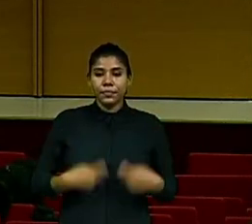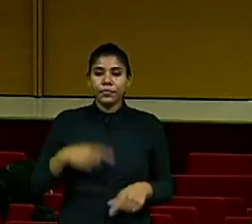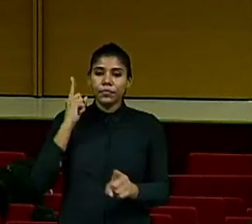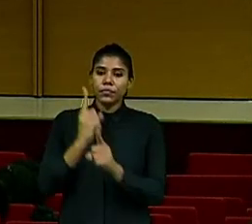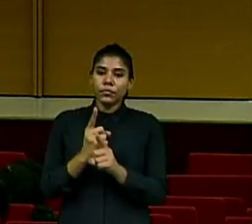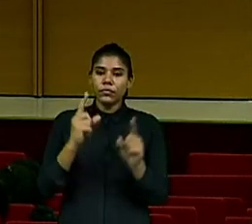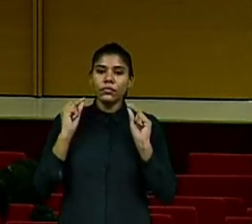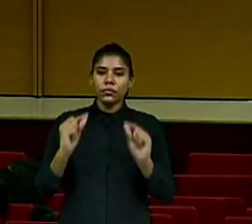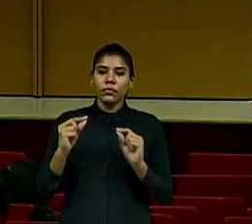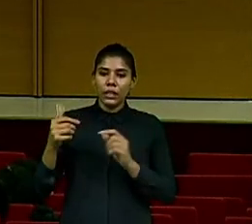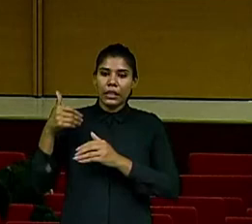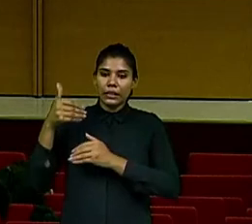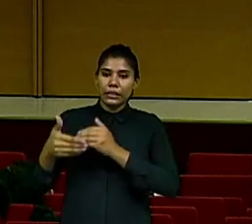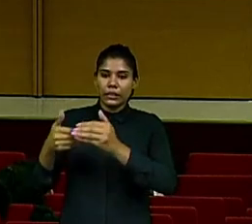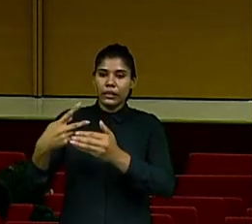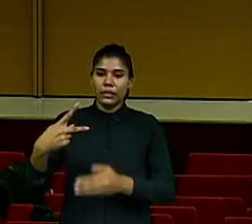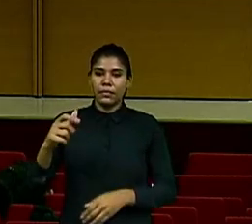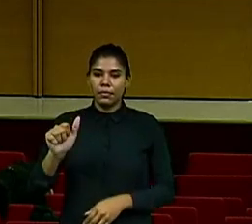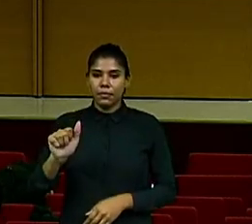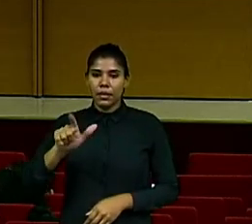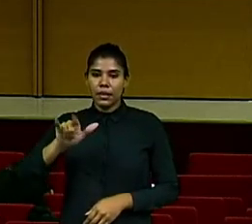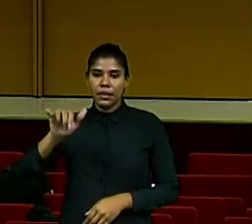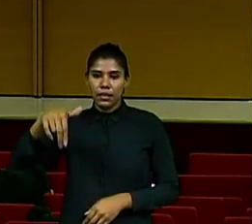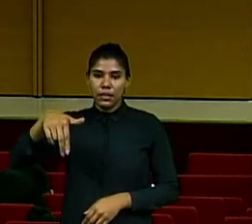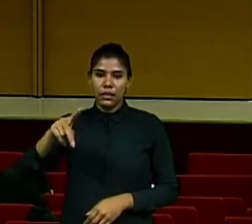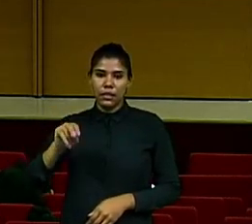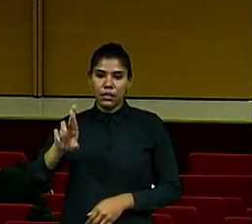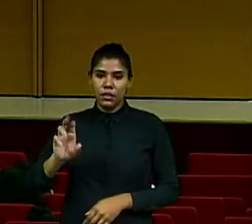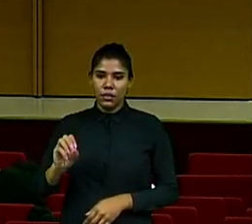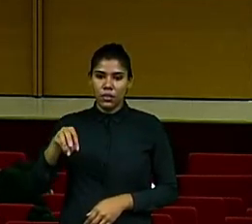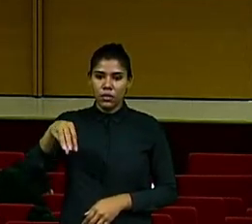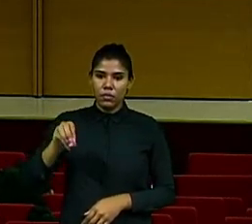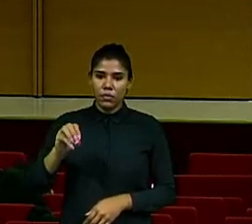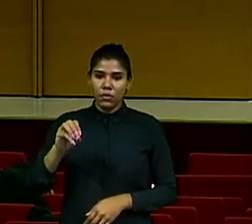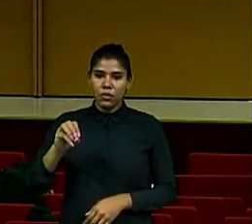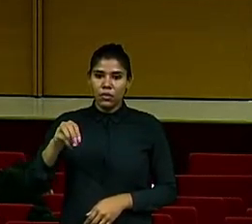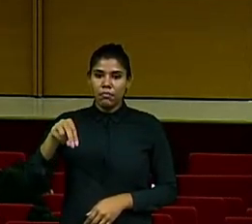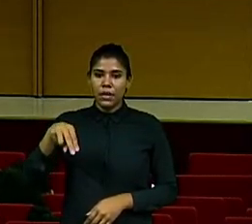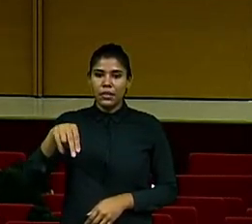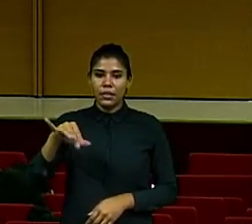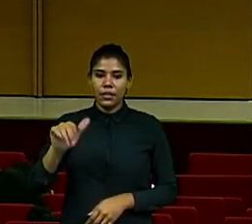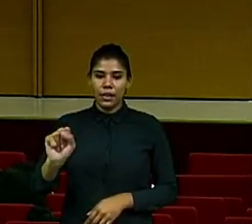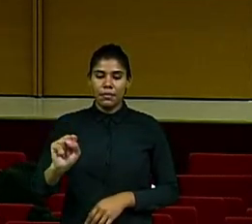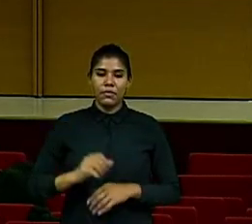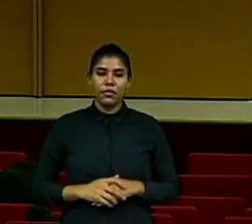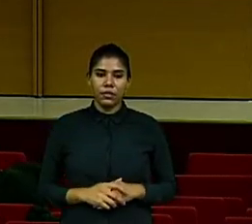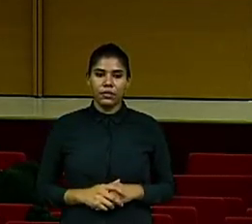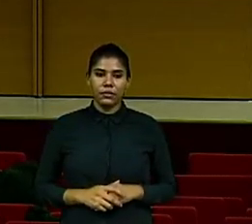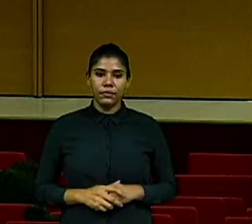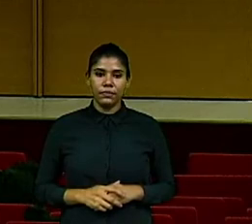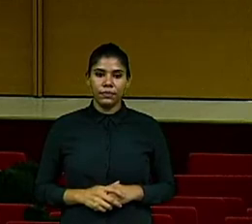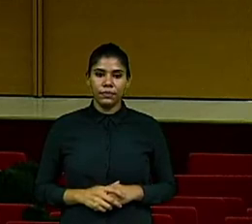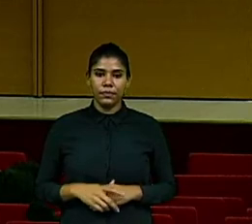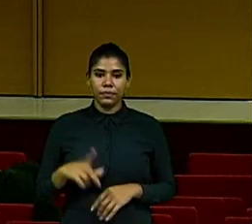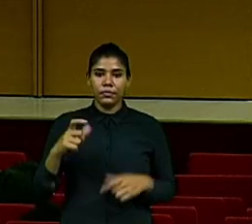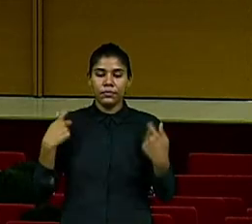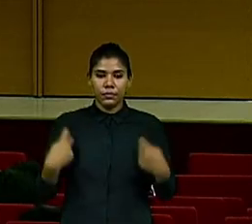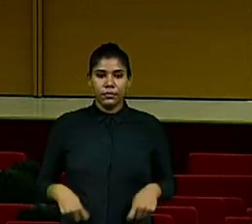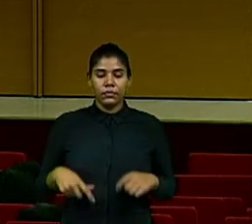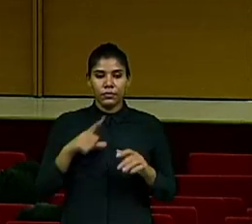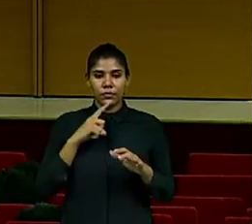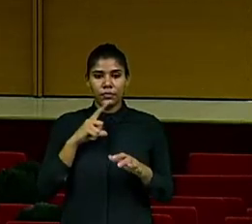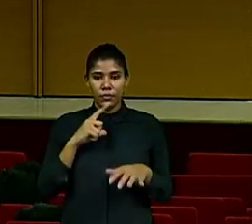chamamos de sequências para lindomônicas dentro do DNA que vai ser cortado então assim ela tem que ter uma especificidade muito alta